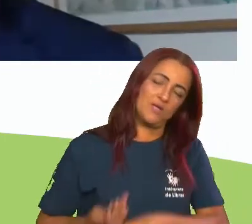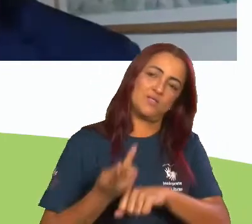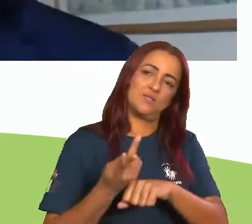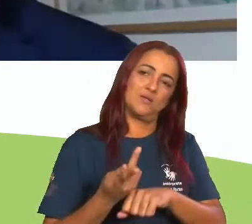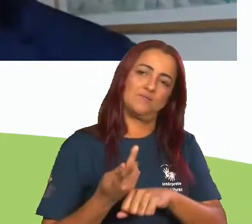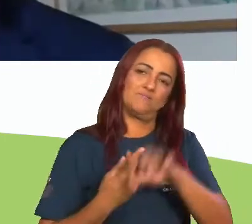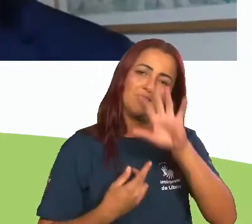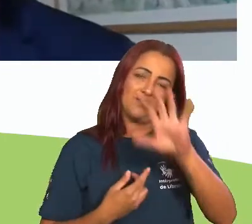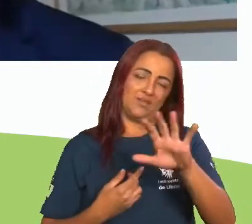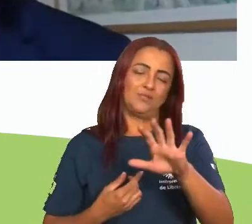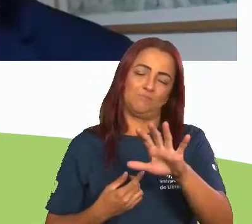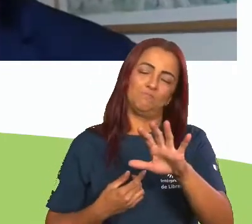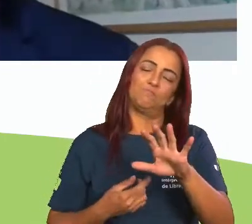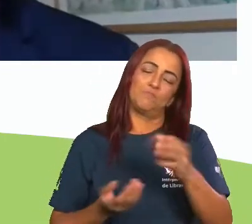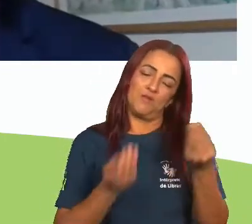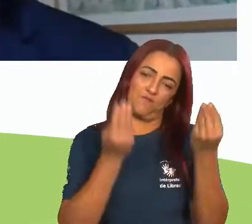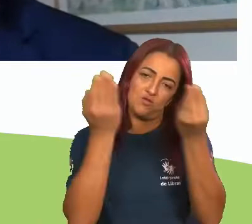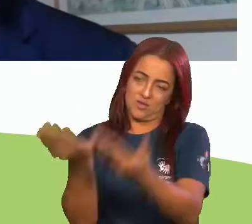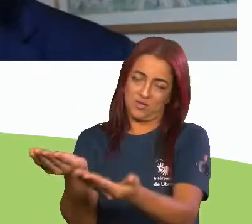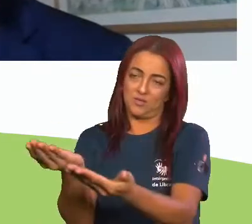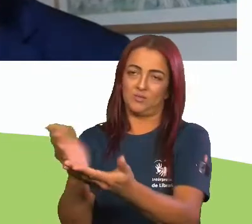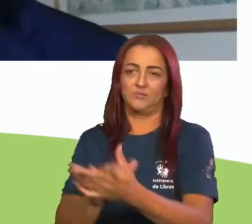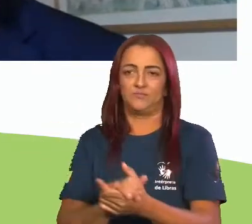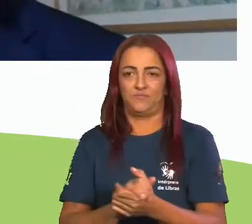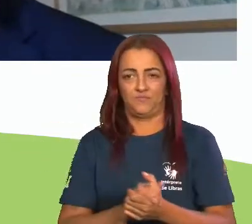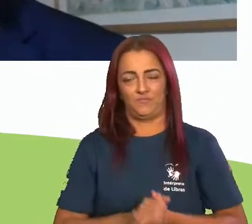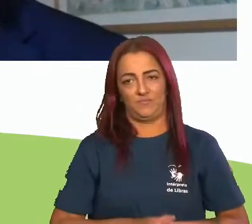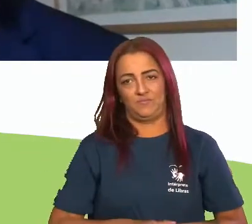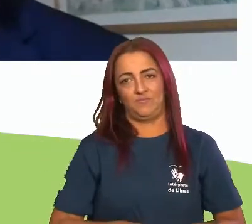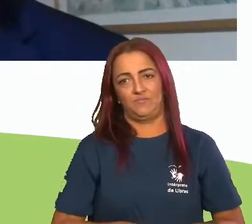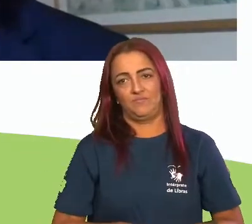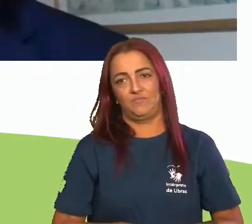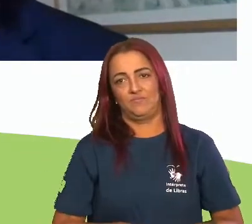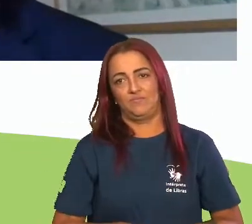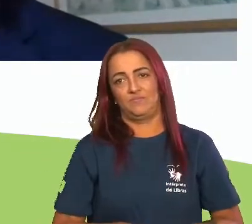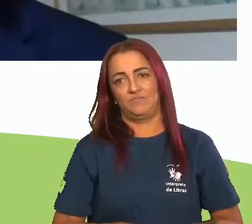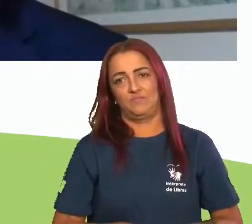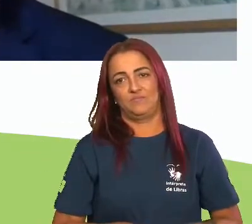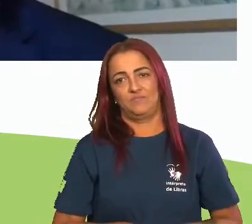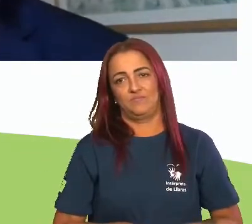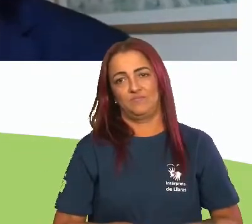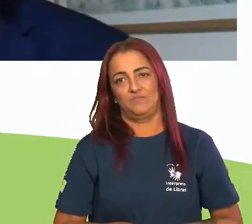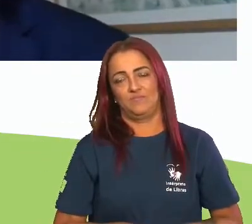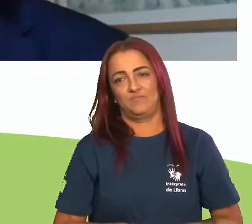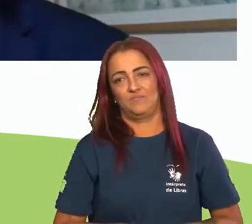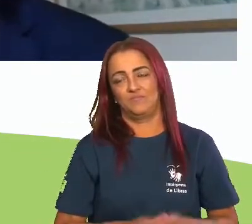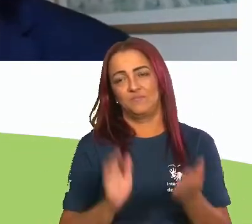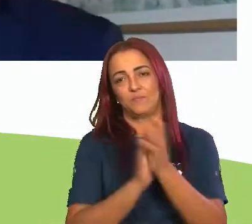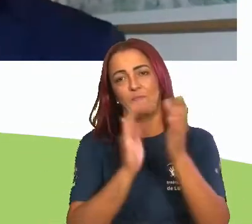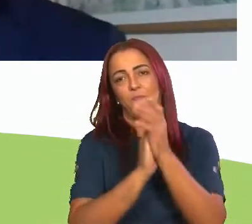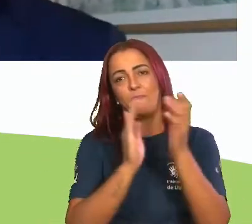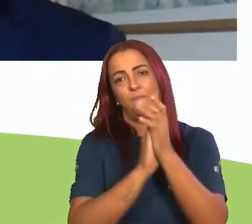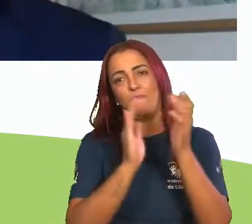esse troféu para vocês, que vocês merecem, foram vocês que fizeram.